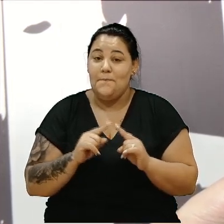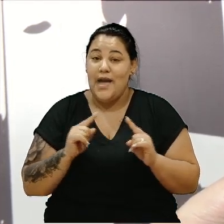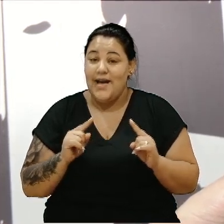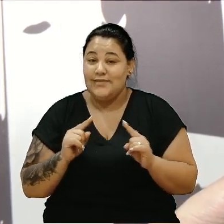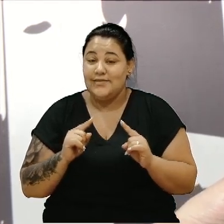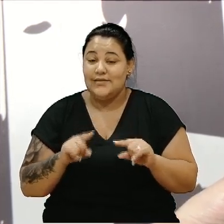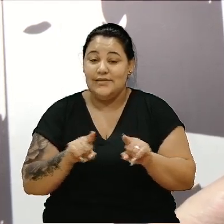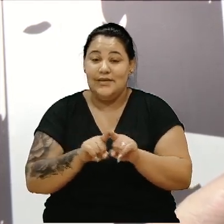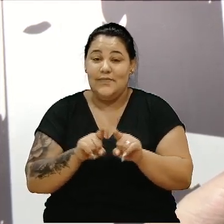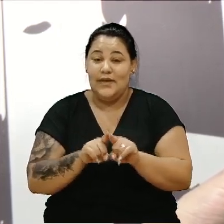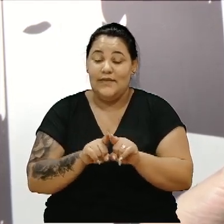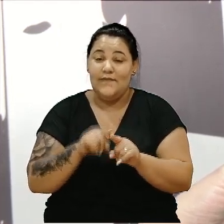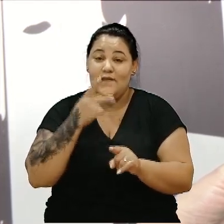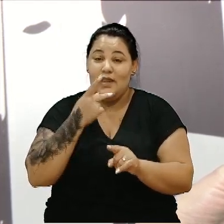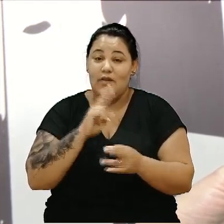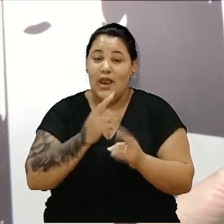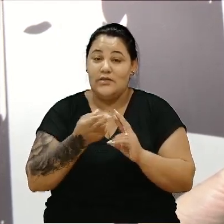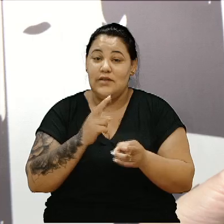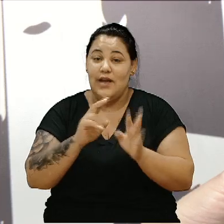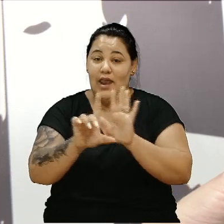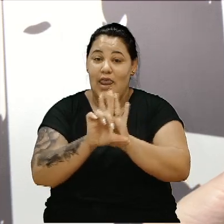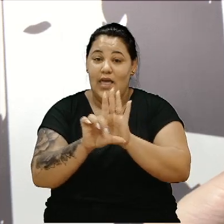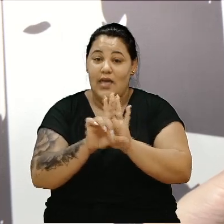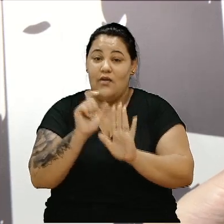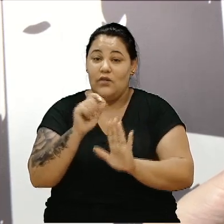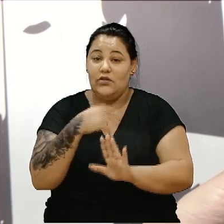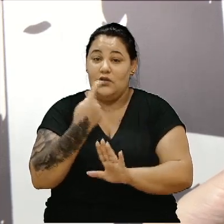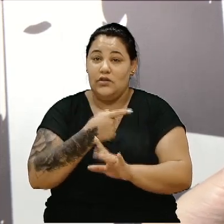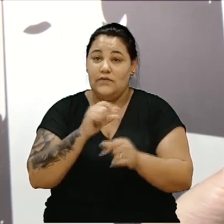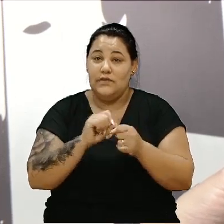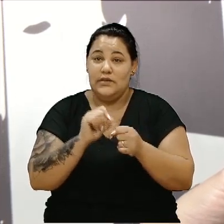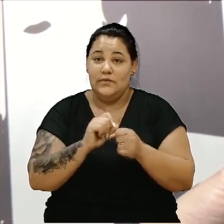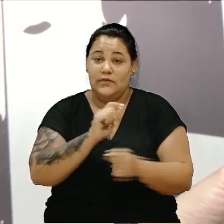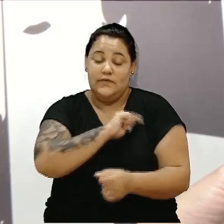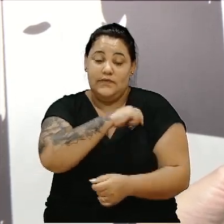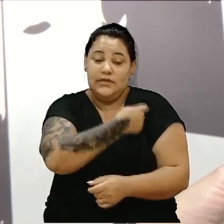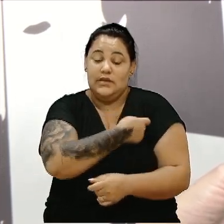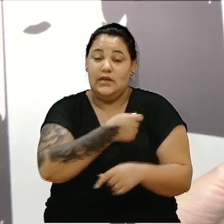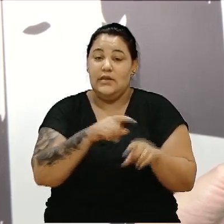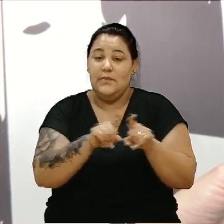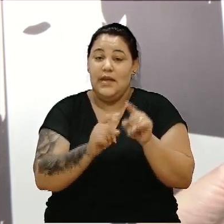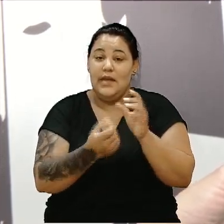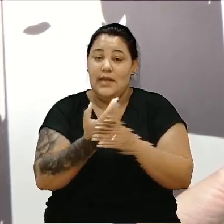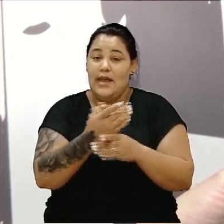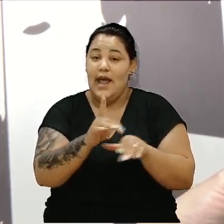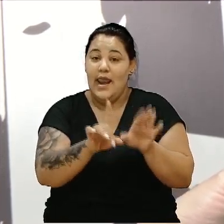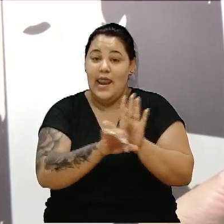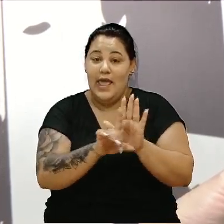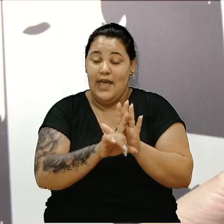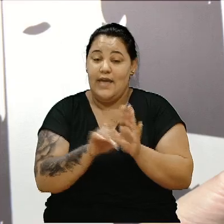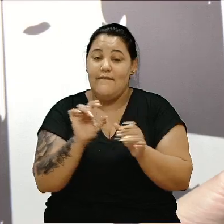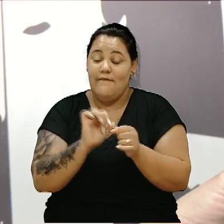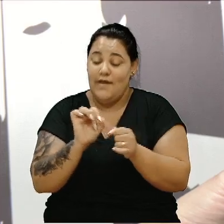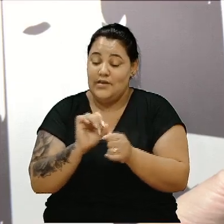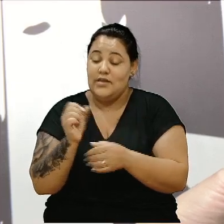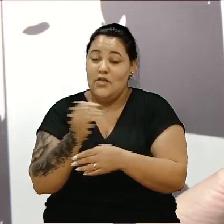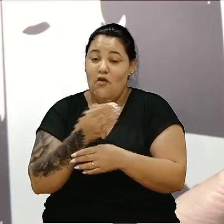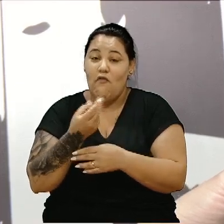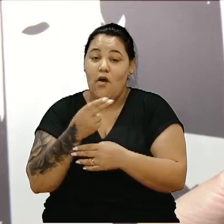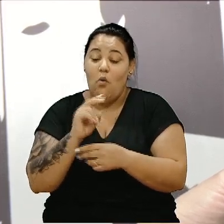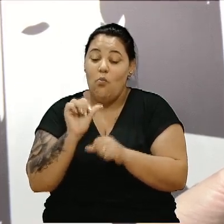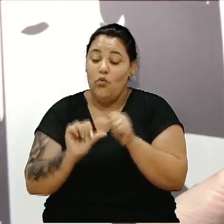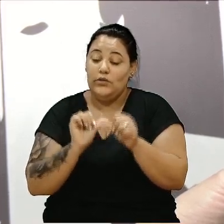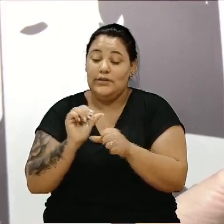de legislação, que é o que nós fazemos aqui dentro. Além de fiscalizar, legislar, trazer novas legislações ou